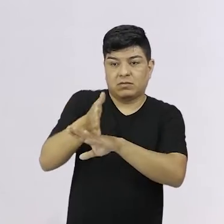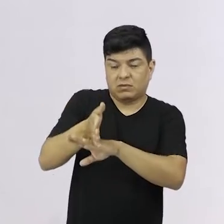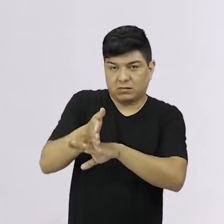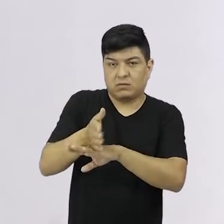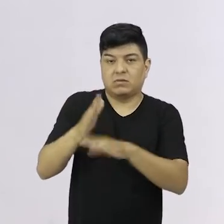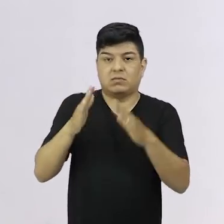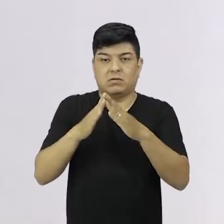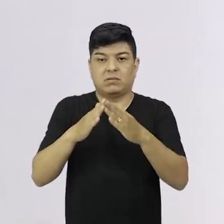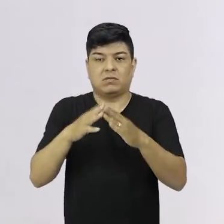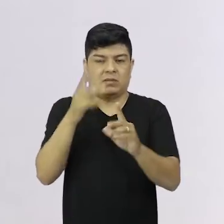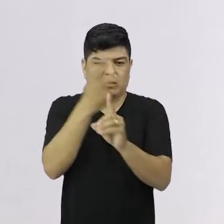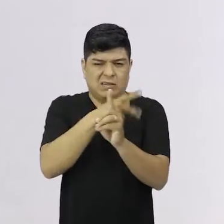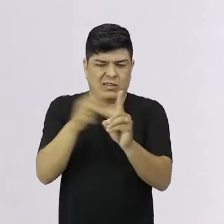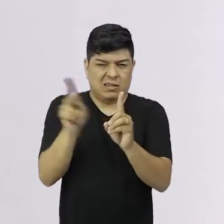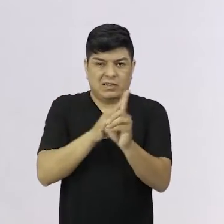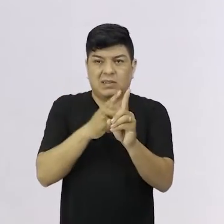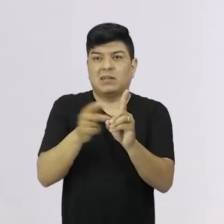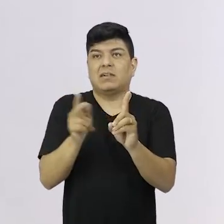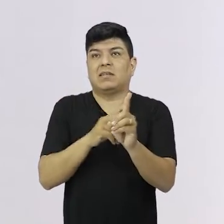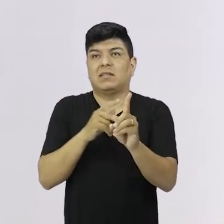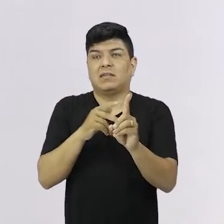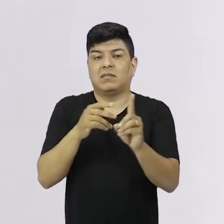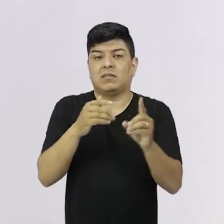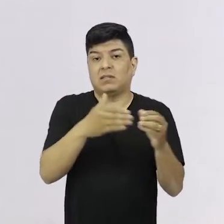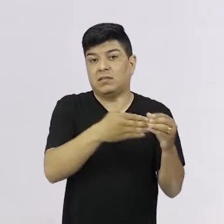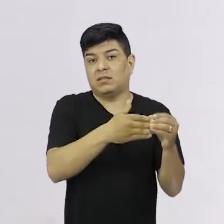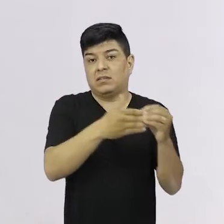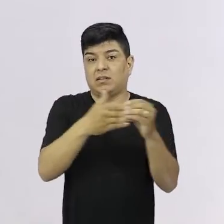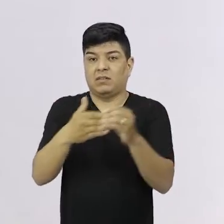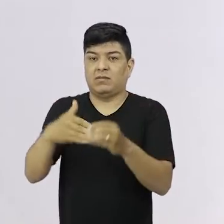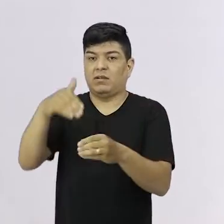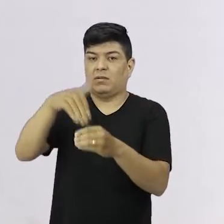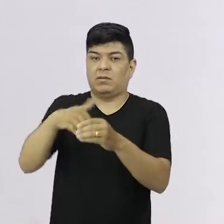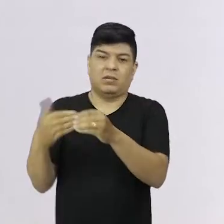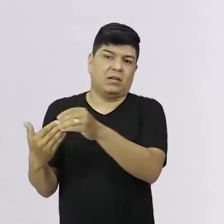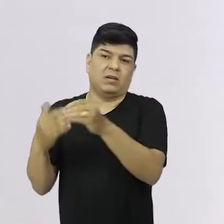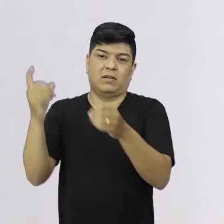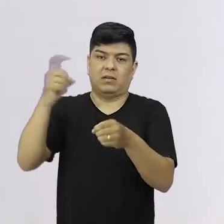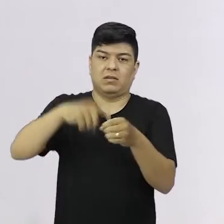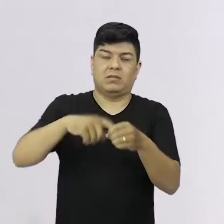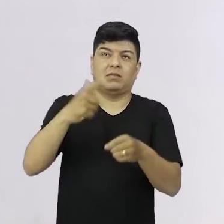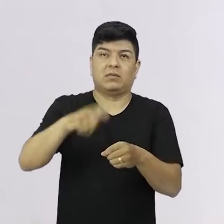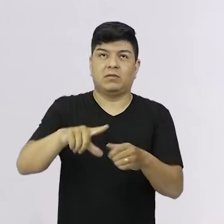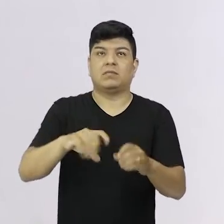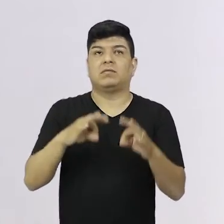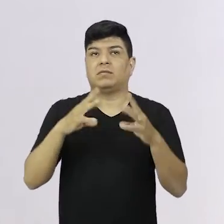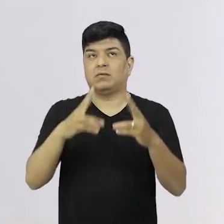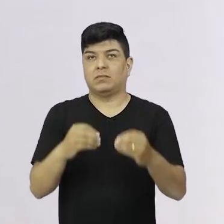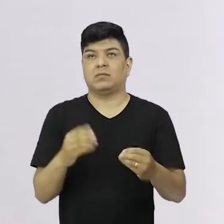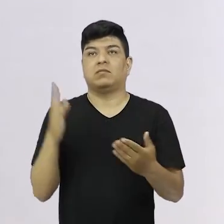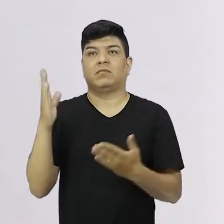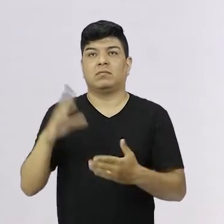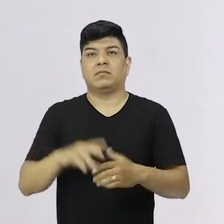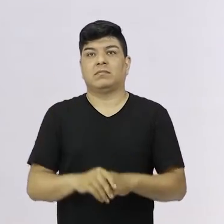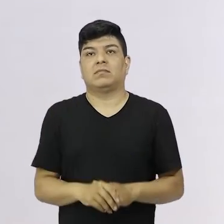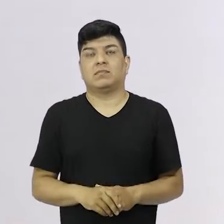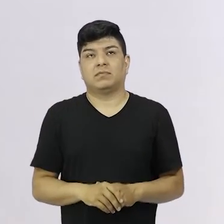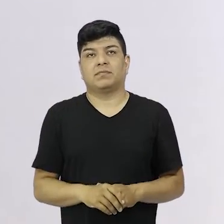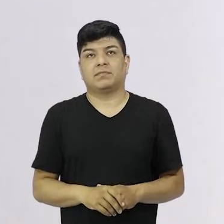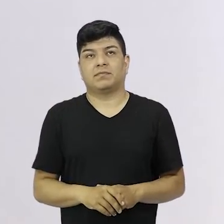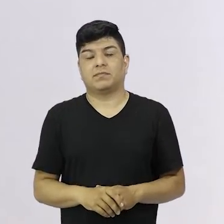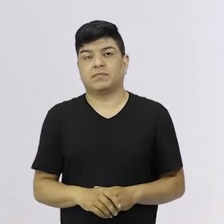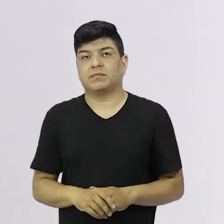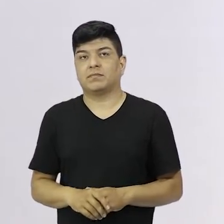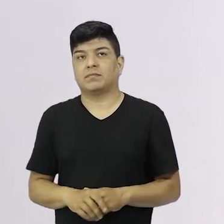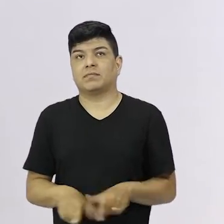casa, eles eram espancados, os jagunços levavam para votar e traziam, né? Então, tem toda essa questão, tá bom, pessoal? Como eu falei